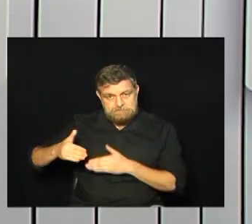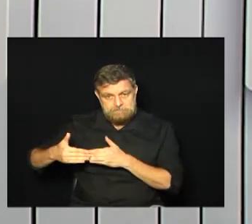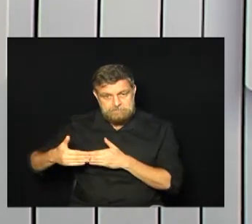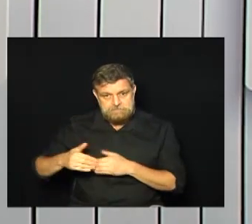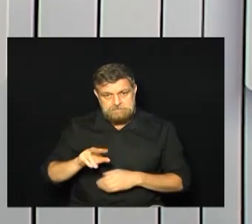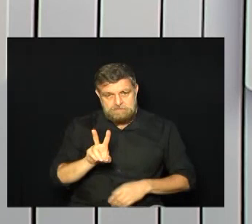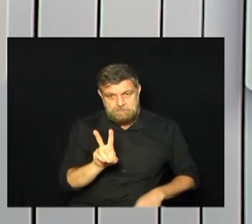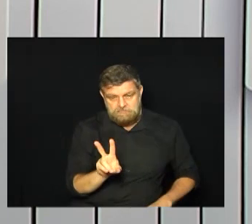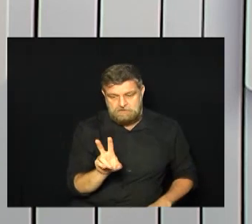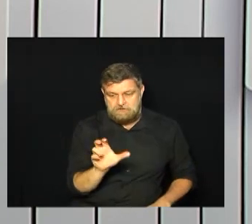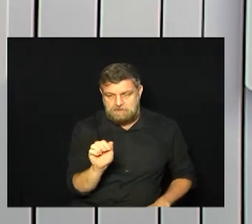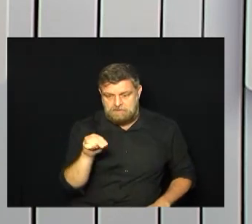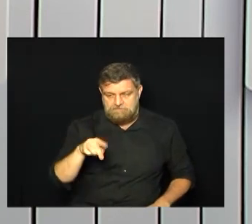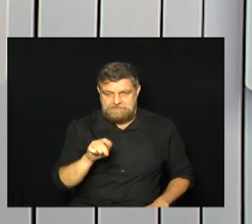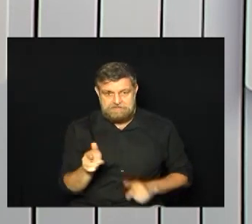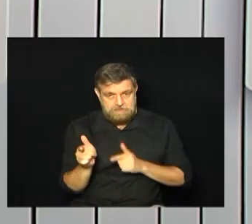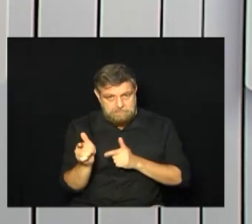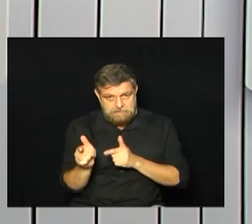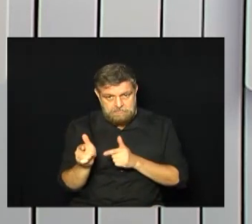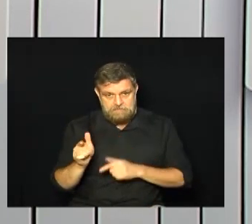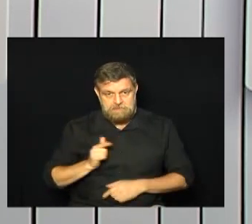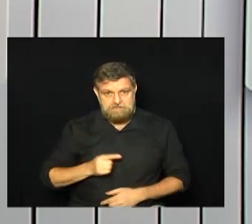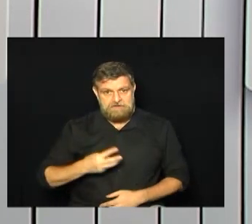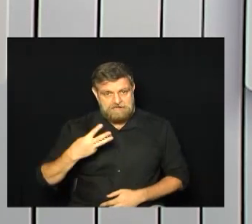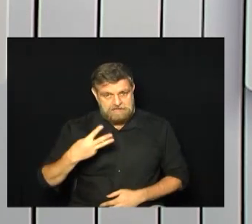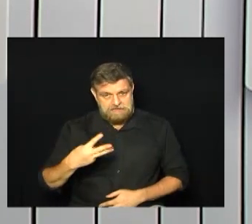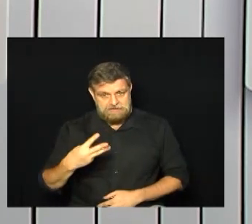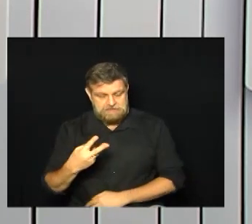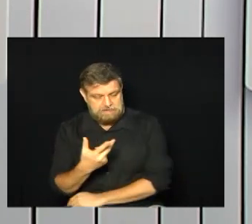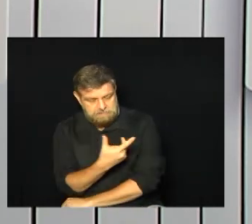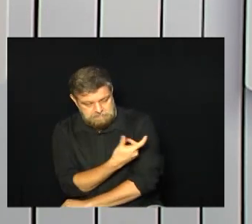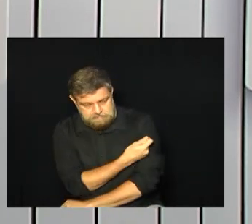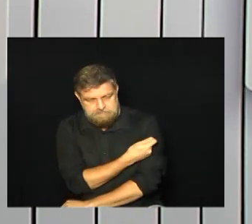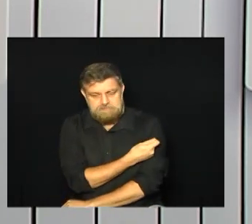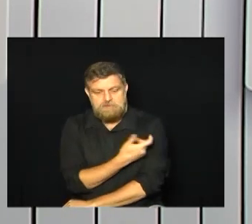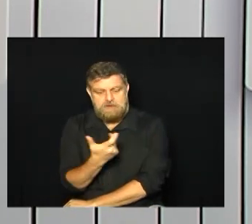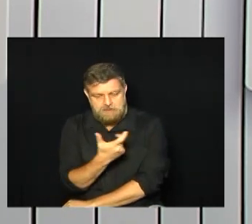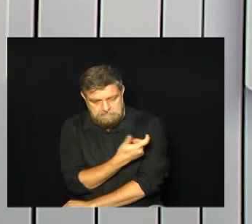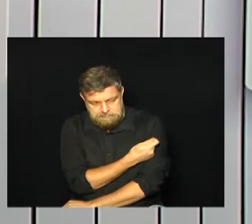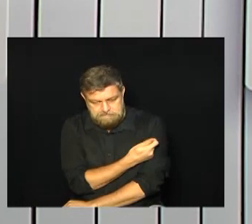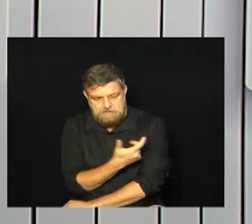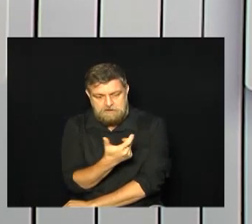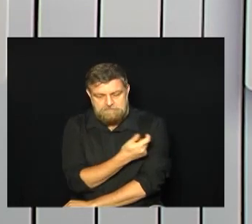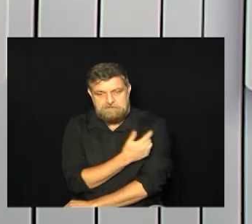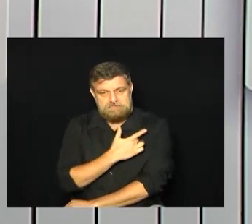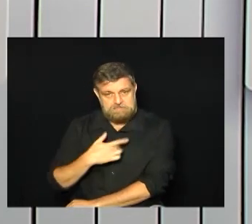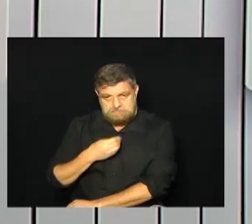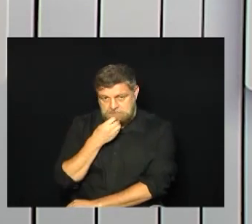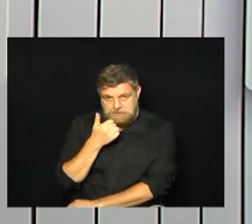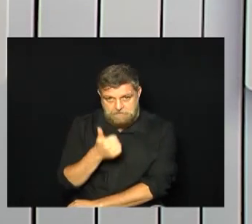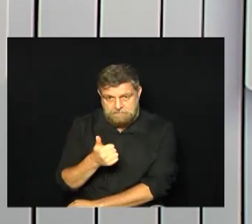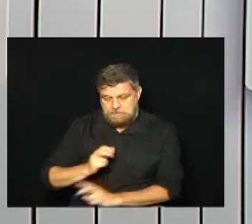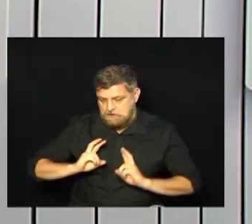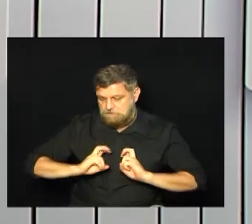como vice-prefeito ele é conhecido, tomou as 3 doses da vacina contra a doença, está bem e não